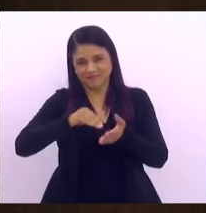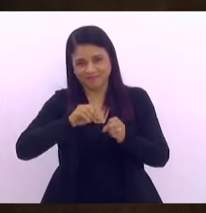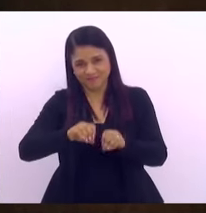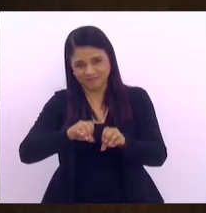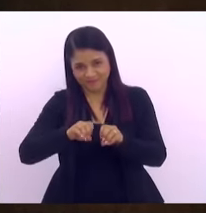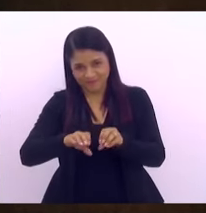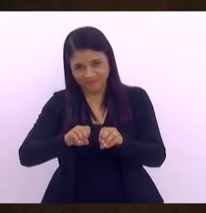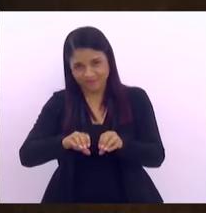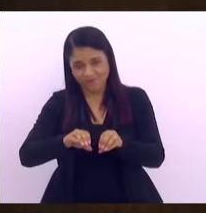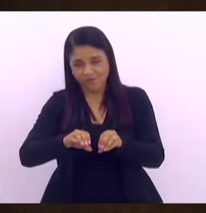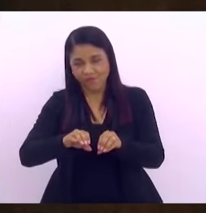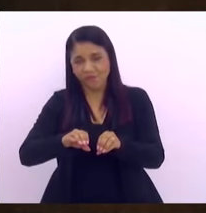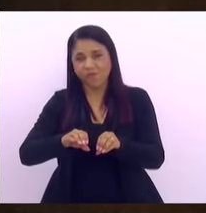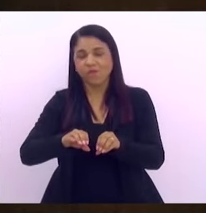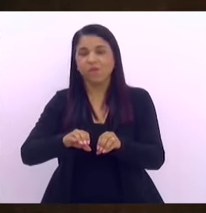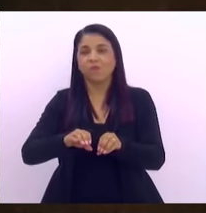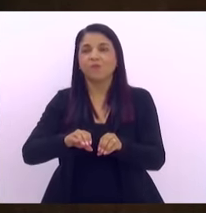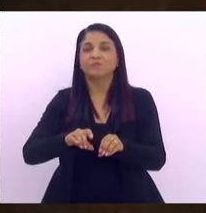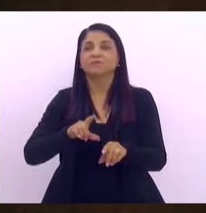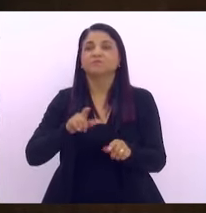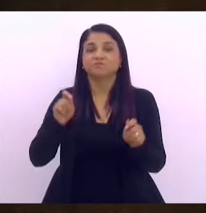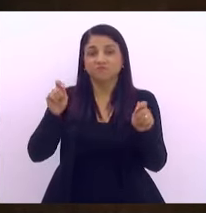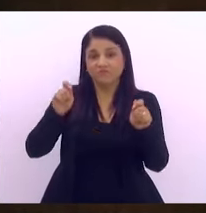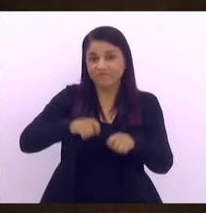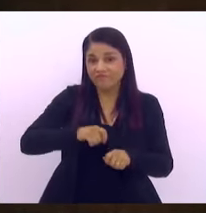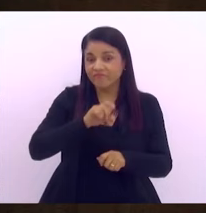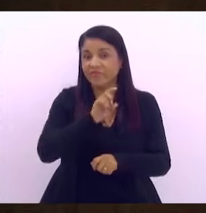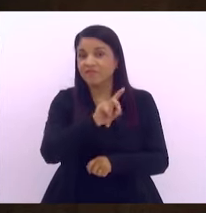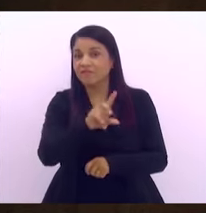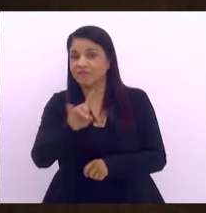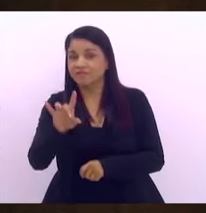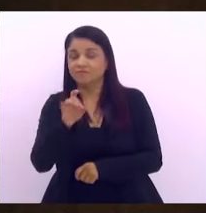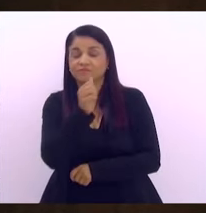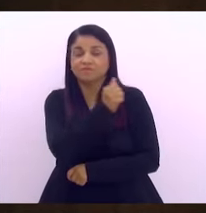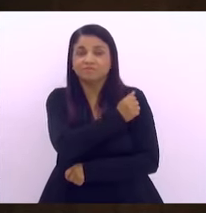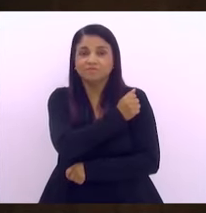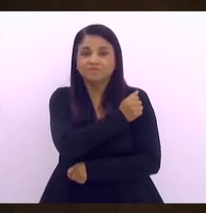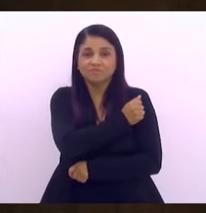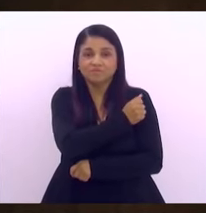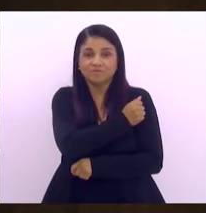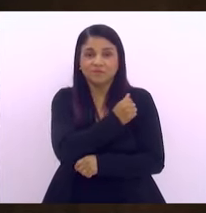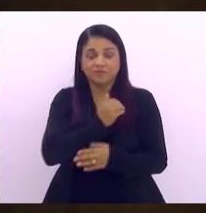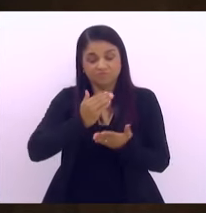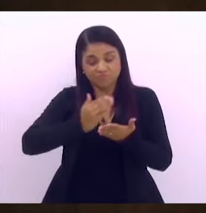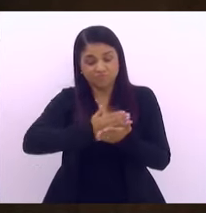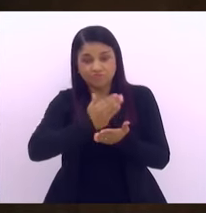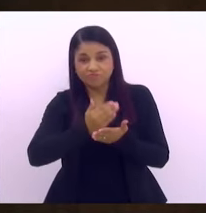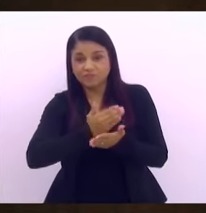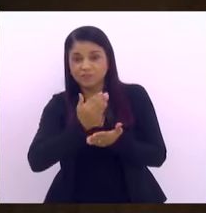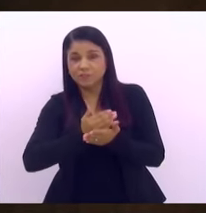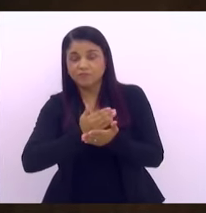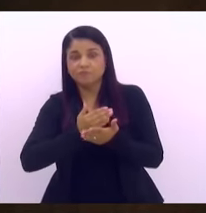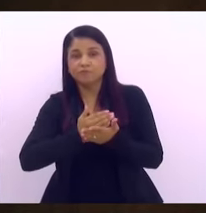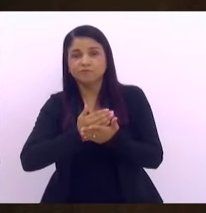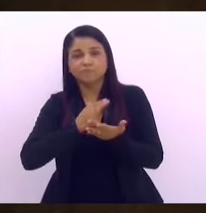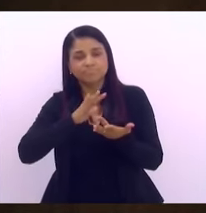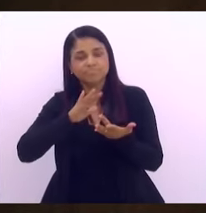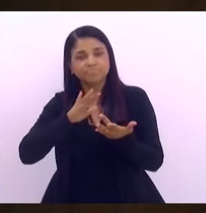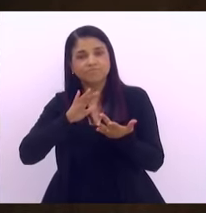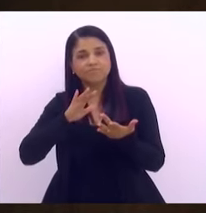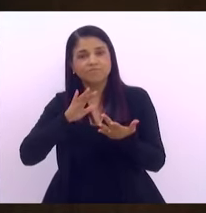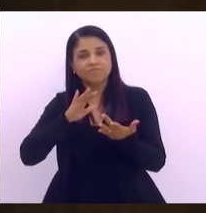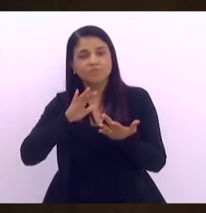E, possivelmente, cada aluno buscaria os livros mais afetos aos